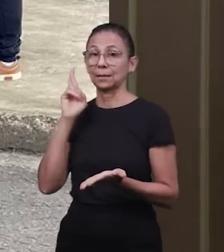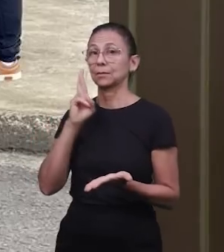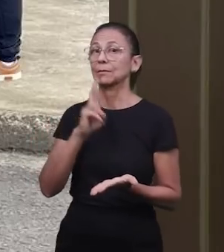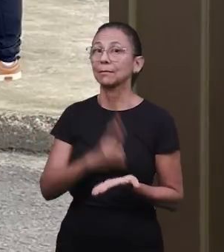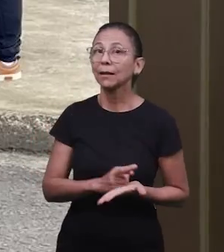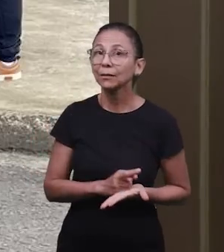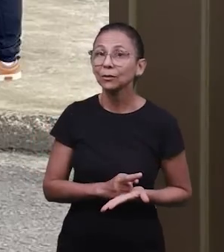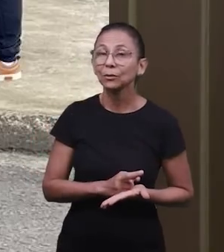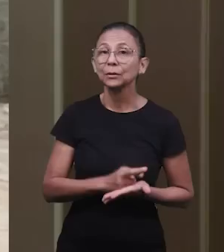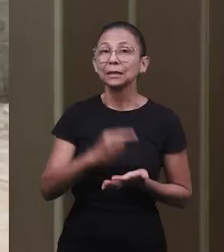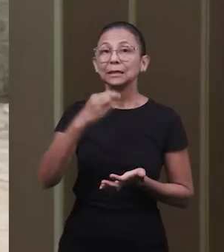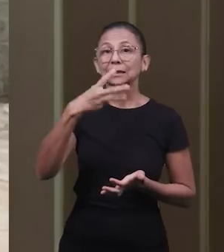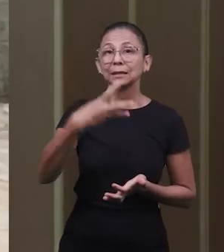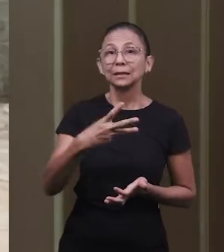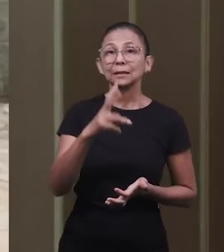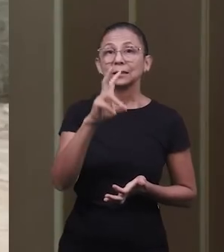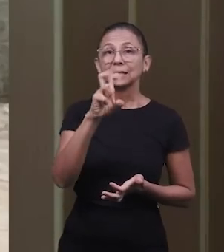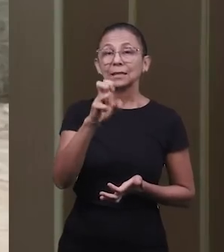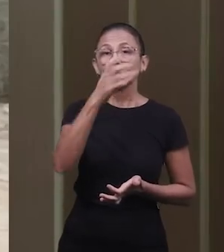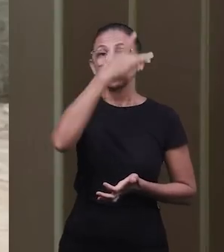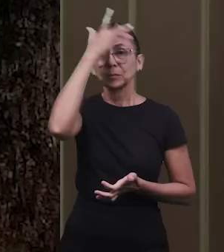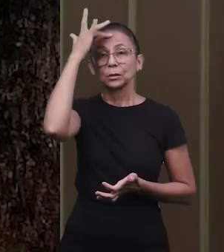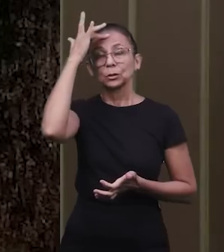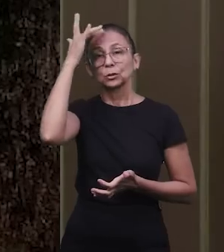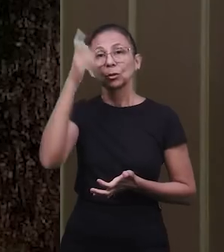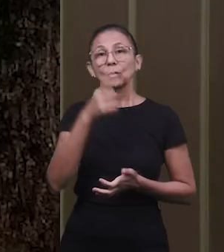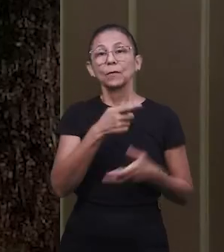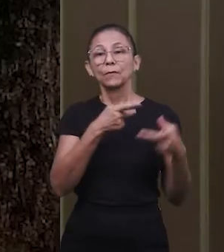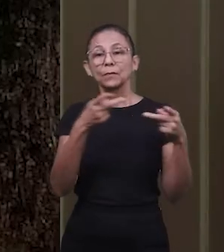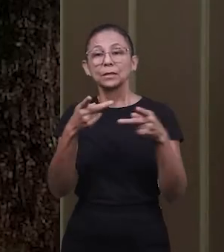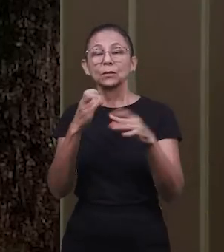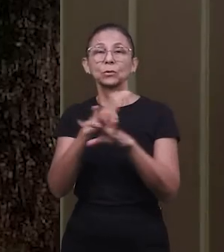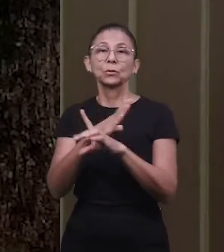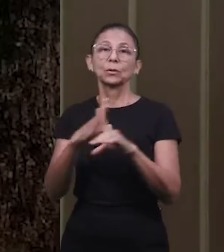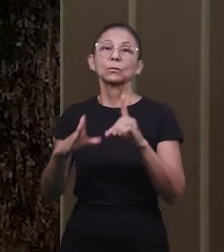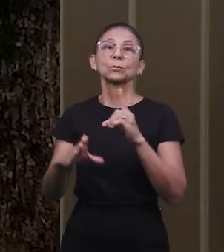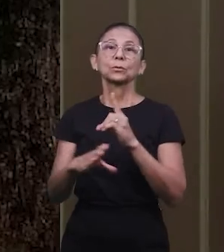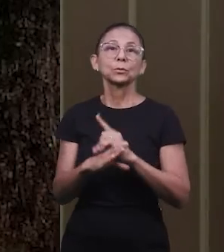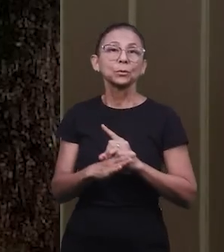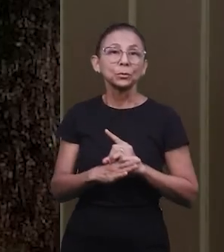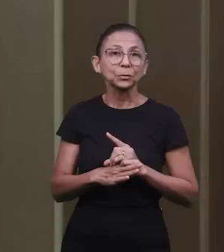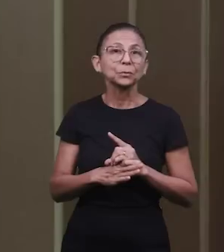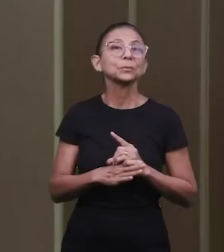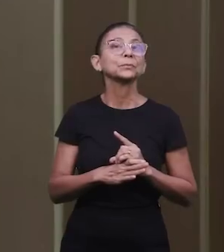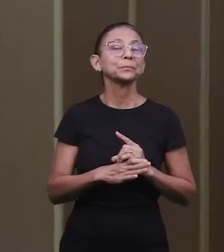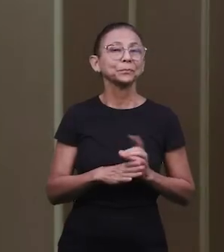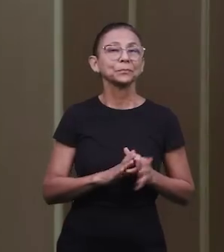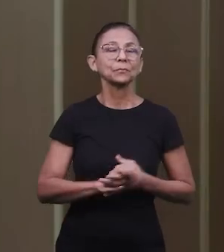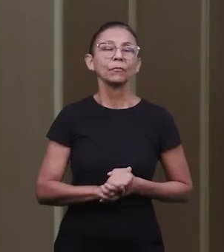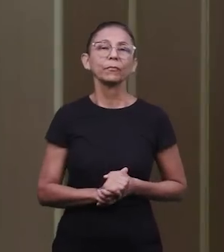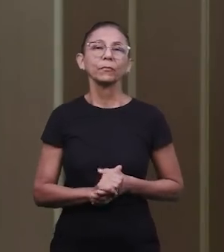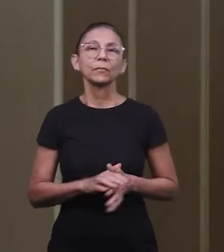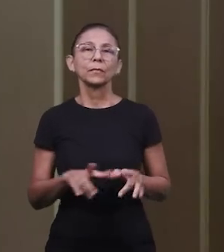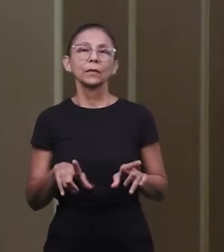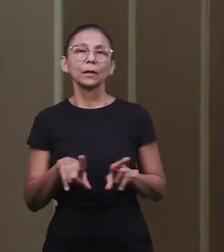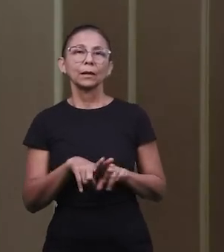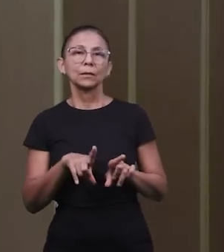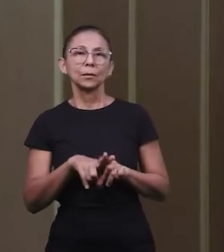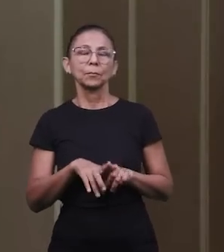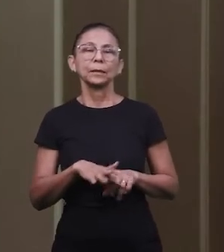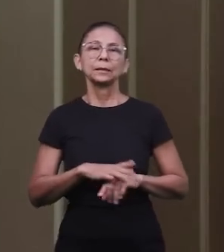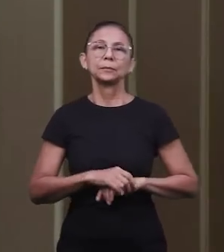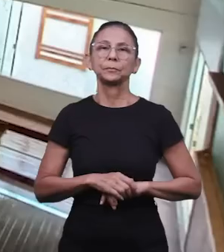Resultado desse trabalho foram 35 visitantes no culto. Ainda na cidade de Maringá, juntamente